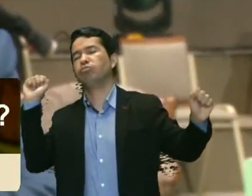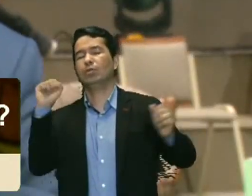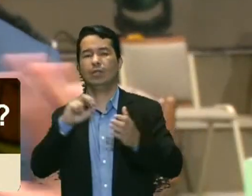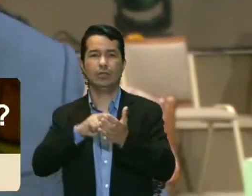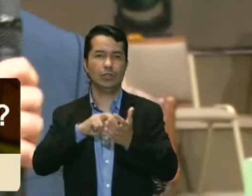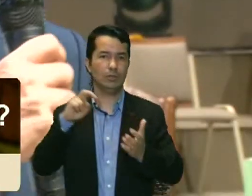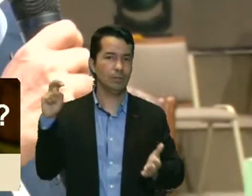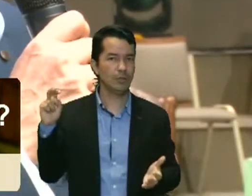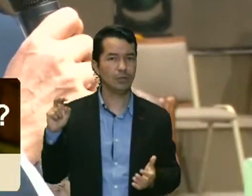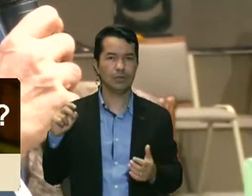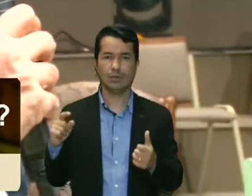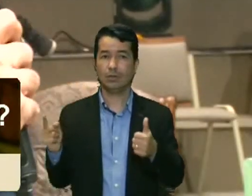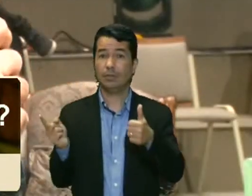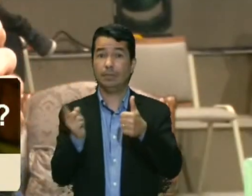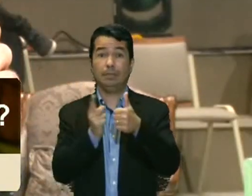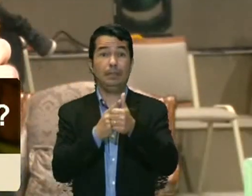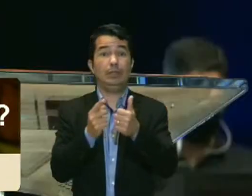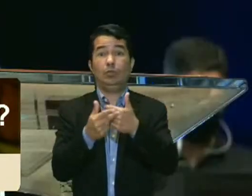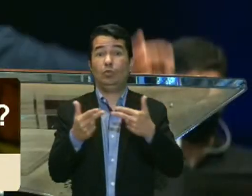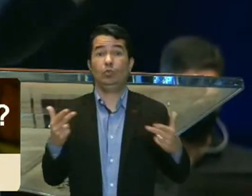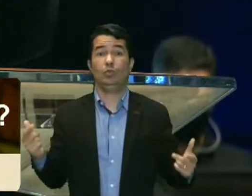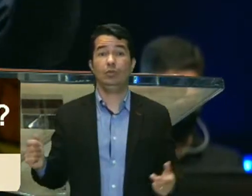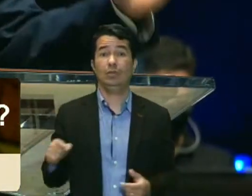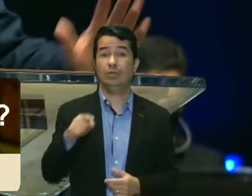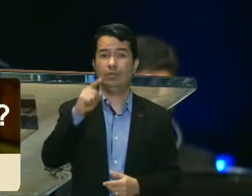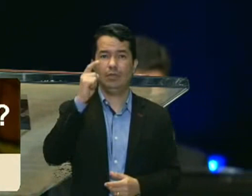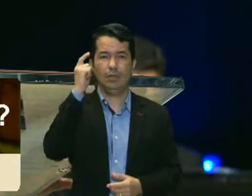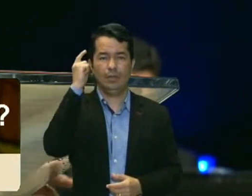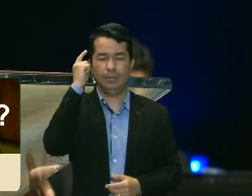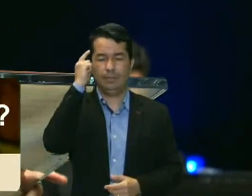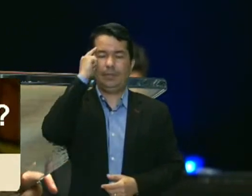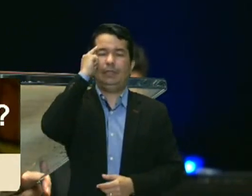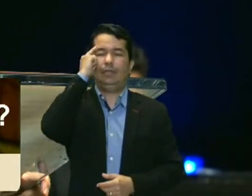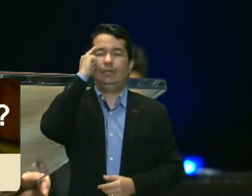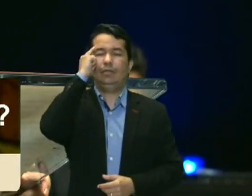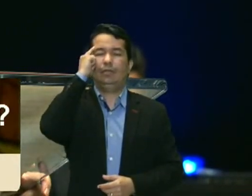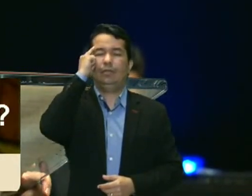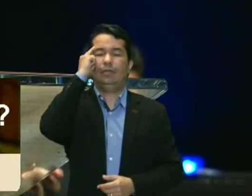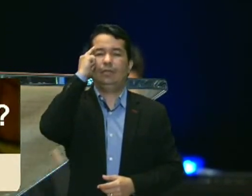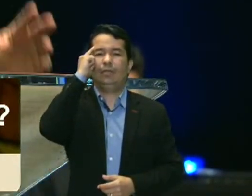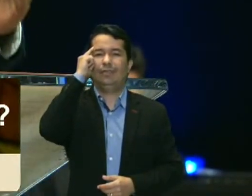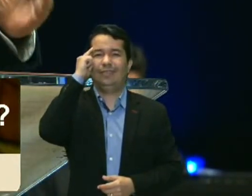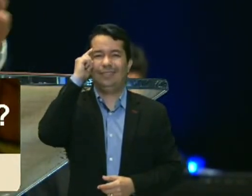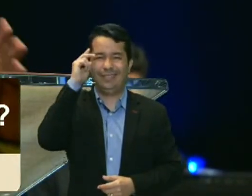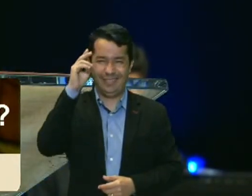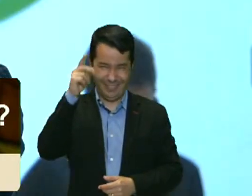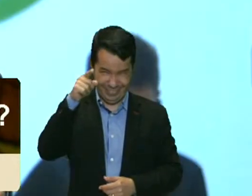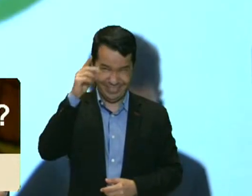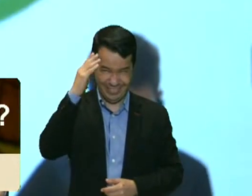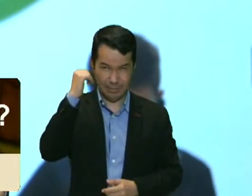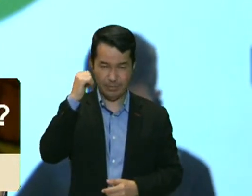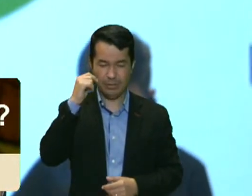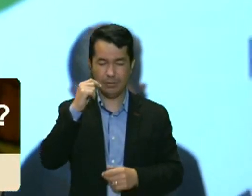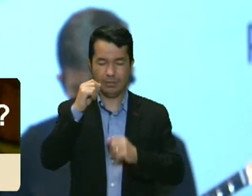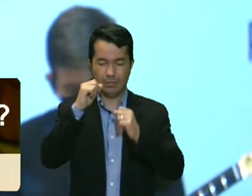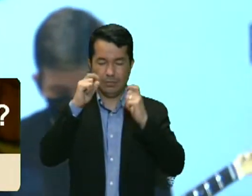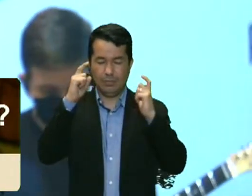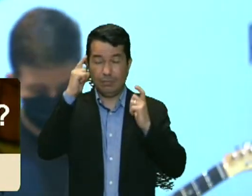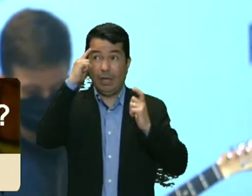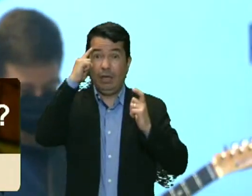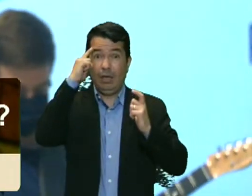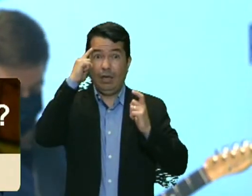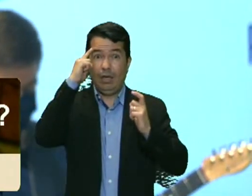a primeira coisa que você pensar pela manhã é falar: Senhor,